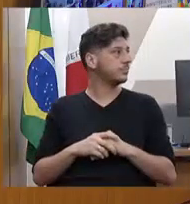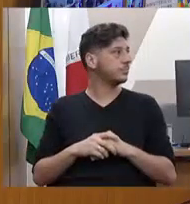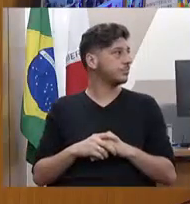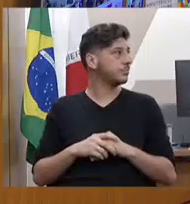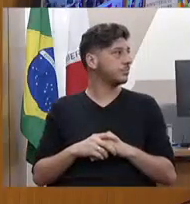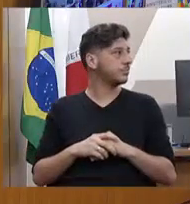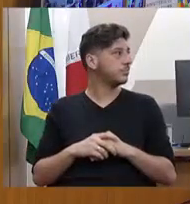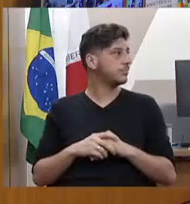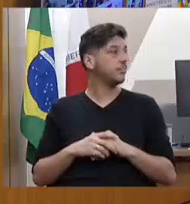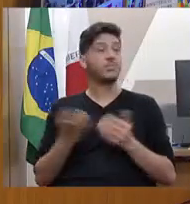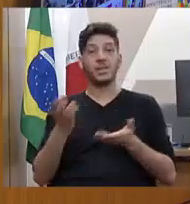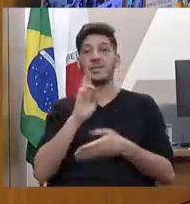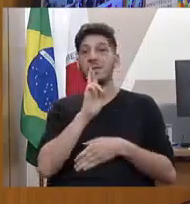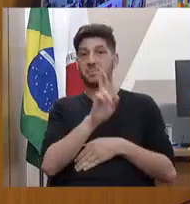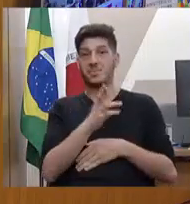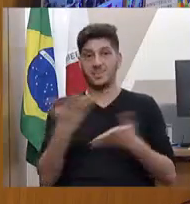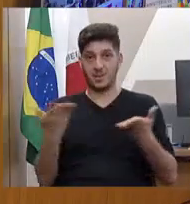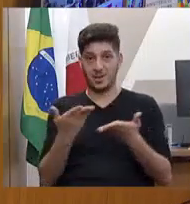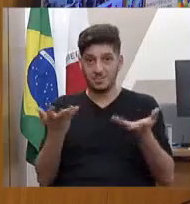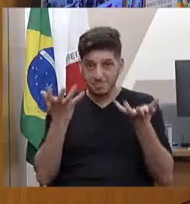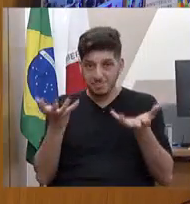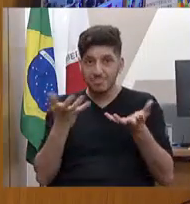lá dá uma resposta